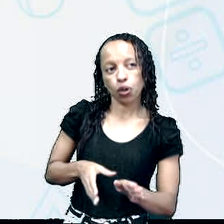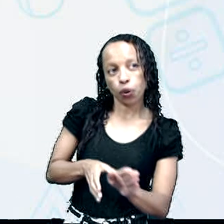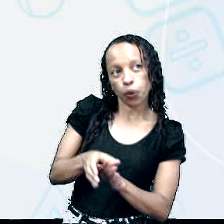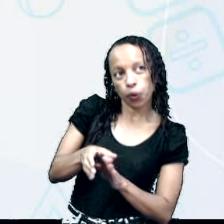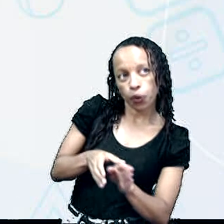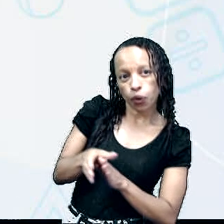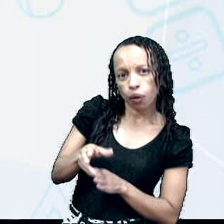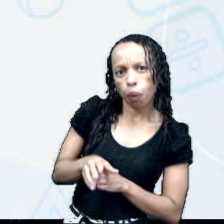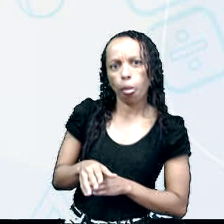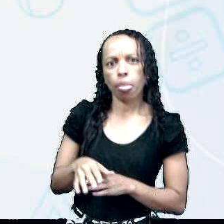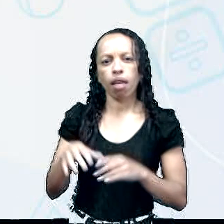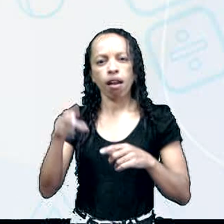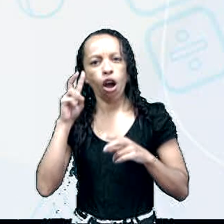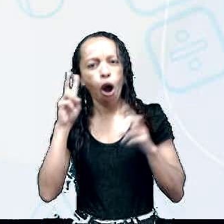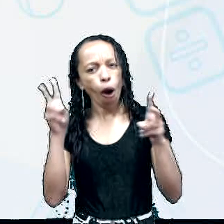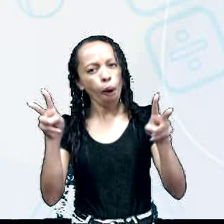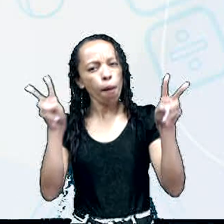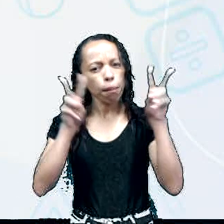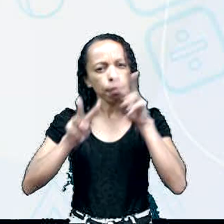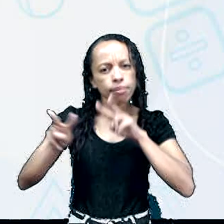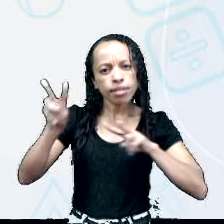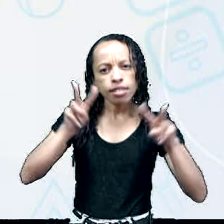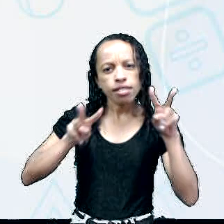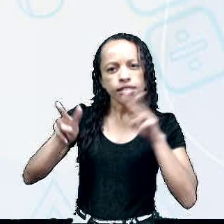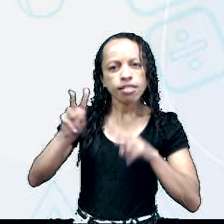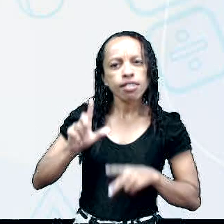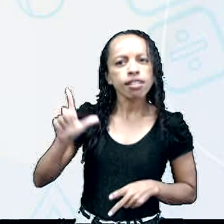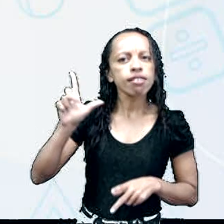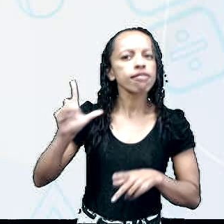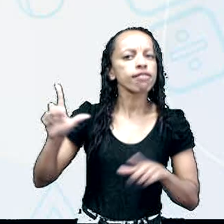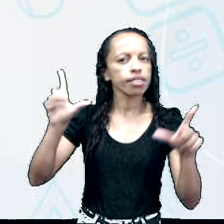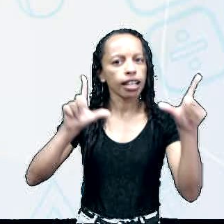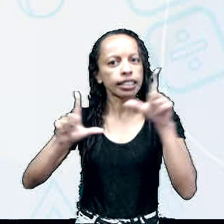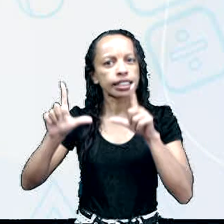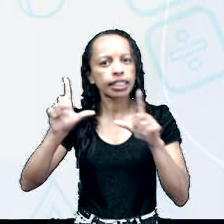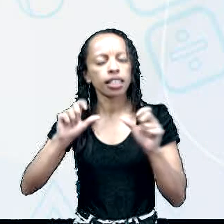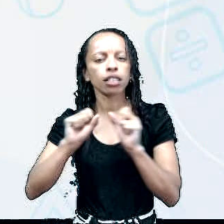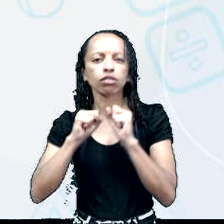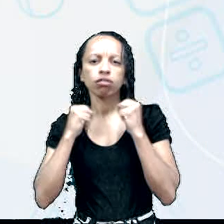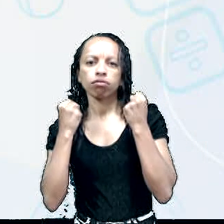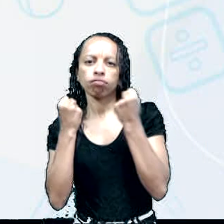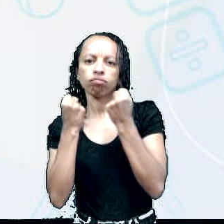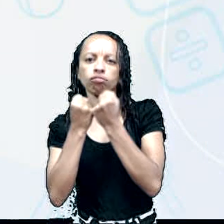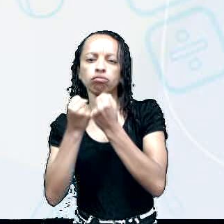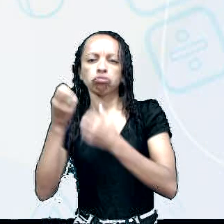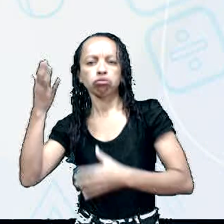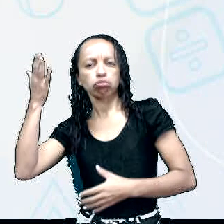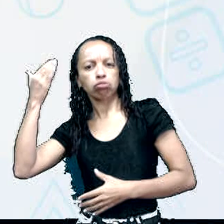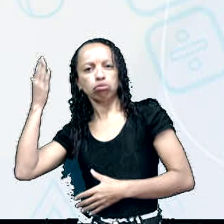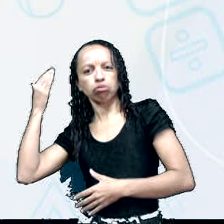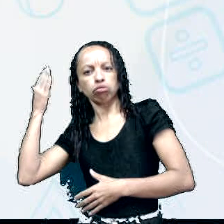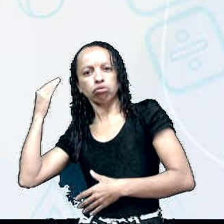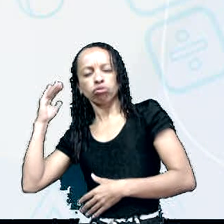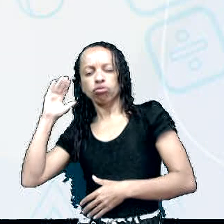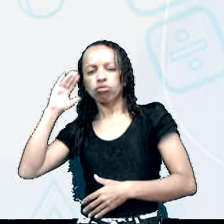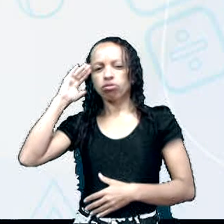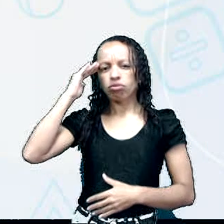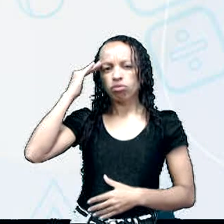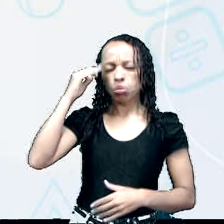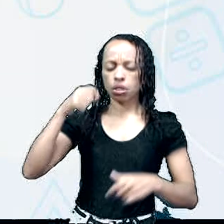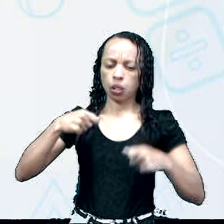seguinte as sociedades antigas elas compreenderam a necessidade de se localizar em diferentes pontos